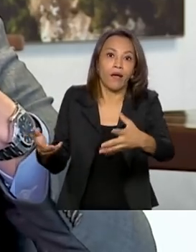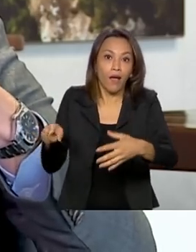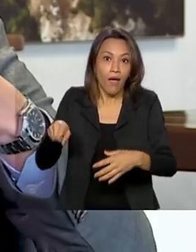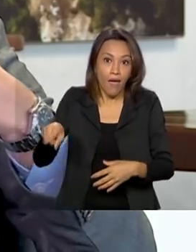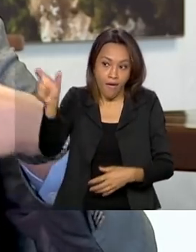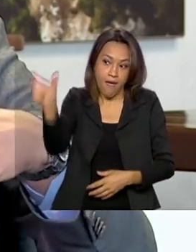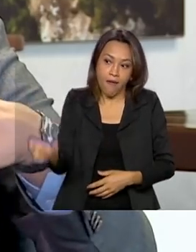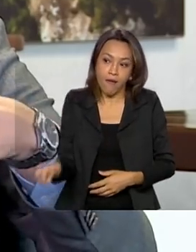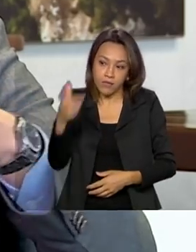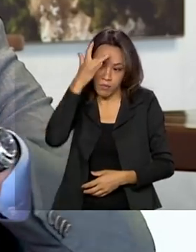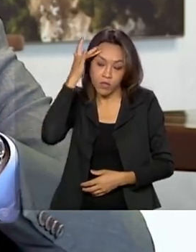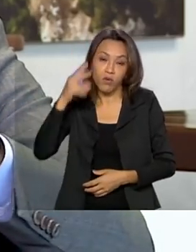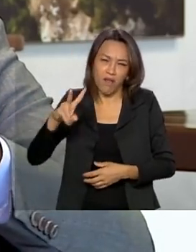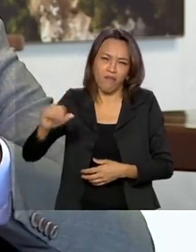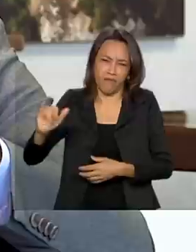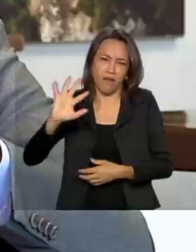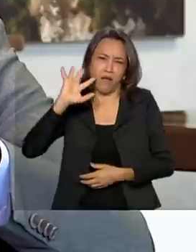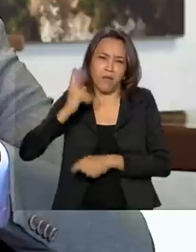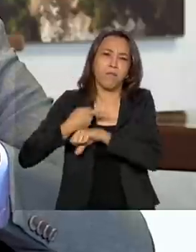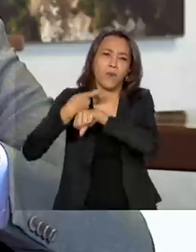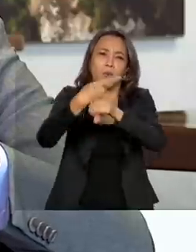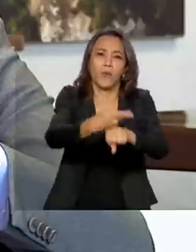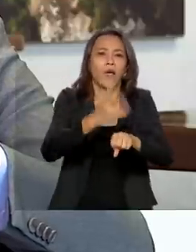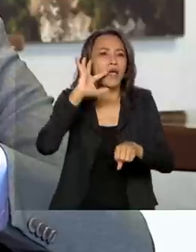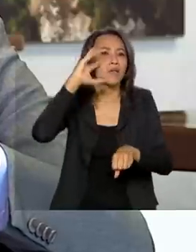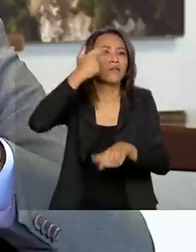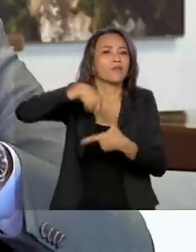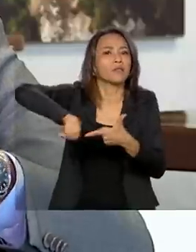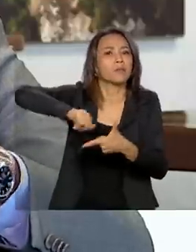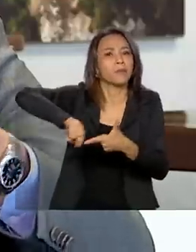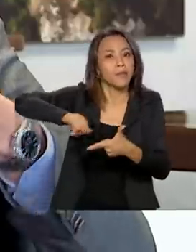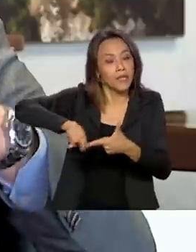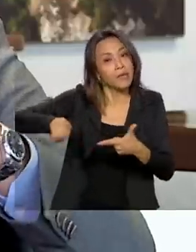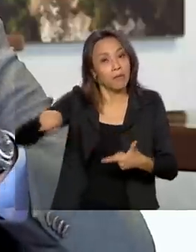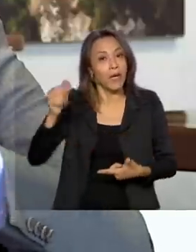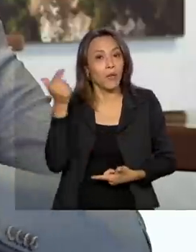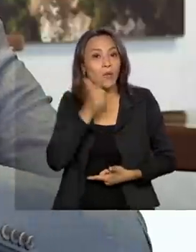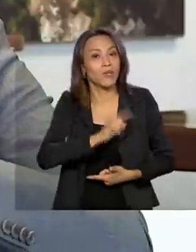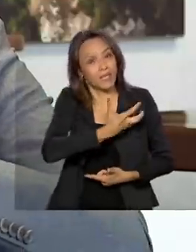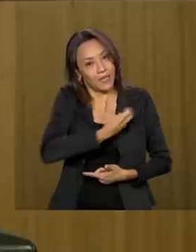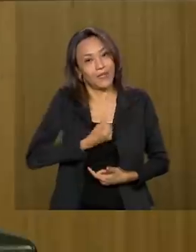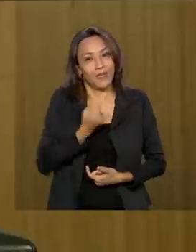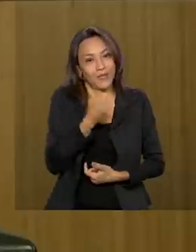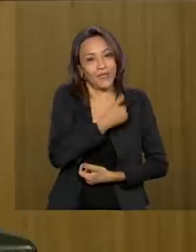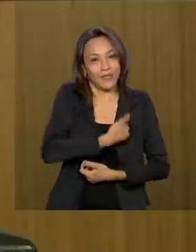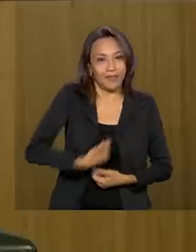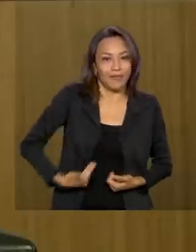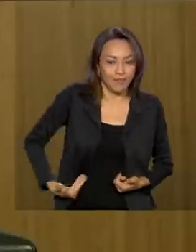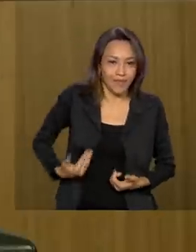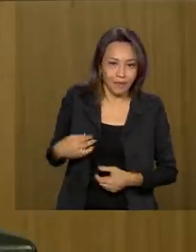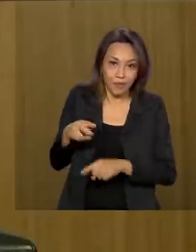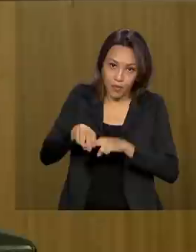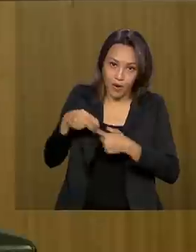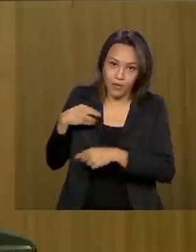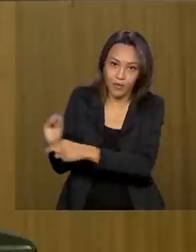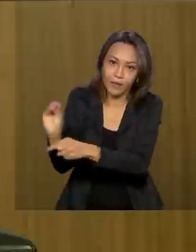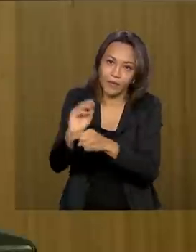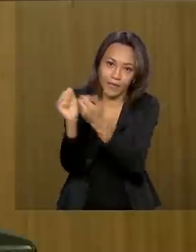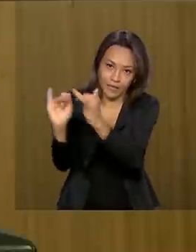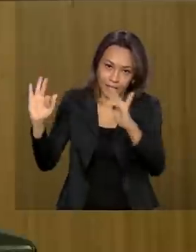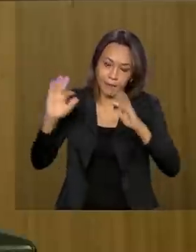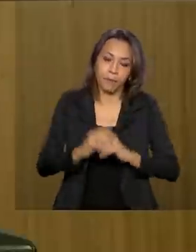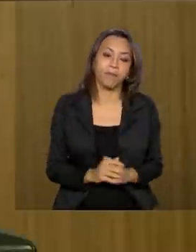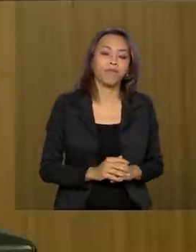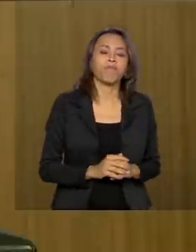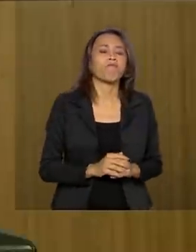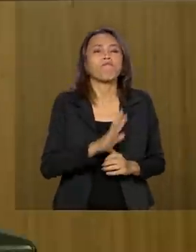vai procurar sanar essa pendência para poder fazer jus ao recebimento. Esse sistema que teve a sua origem